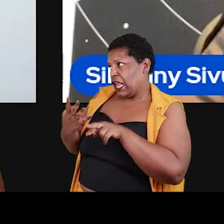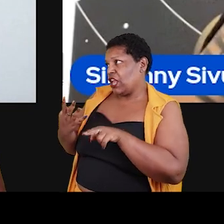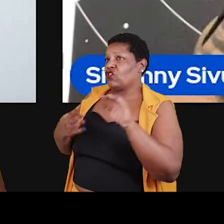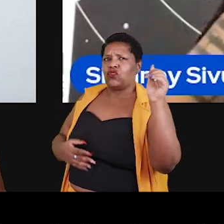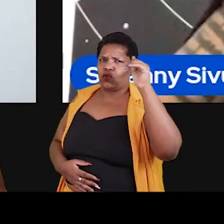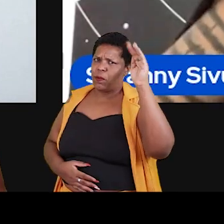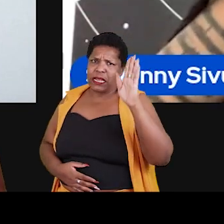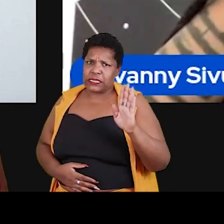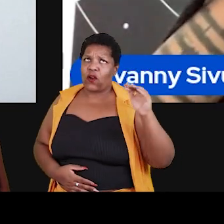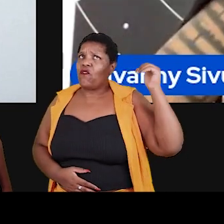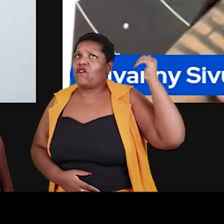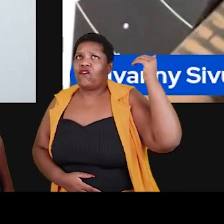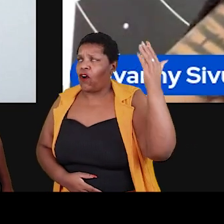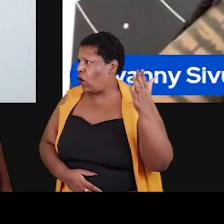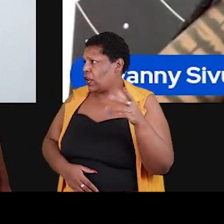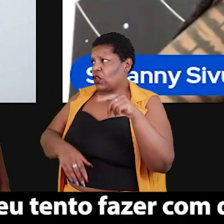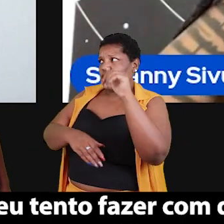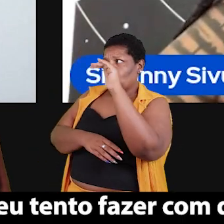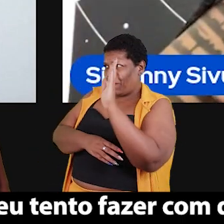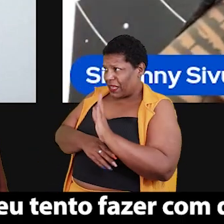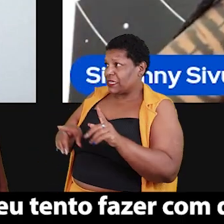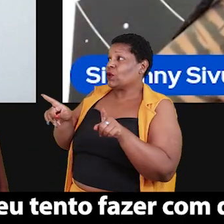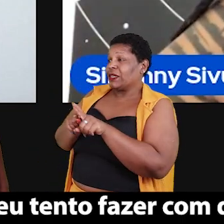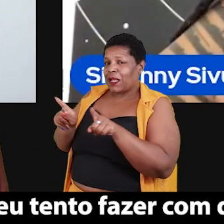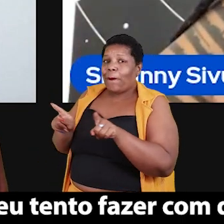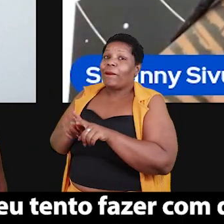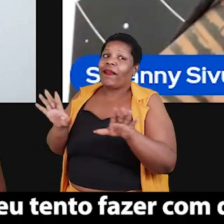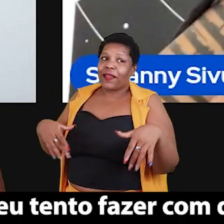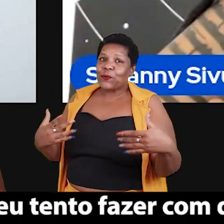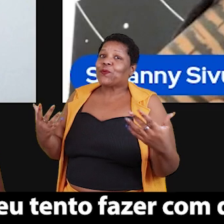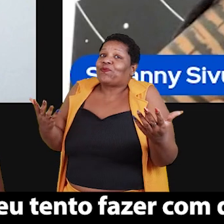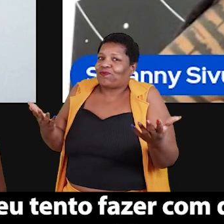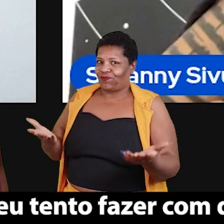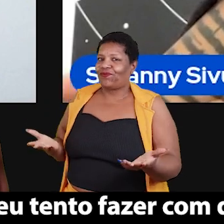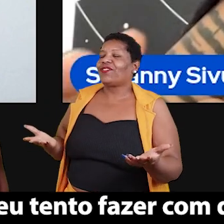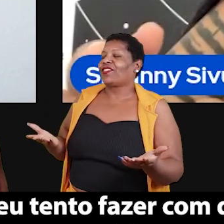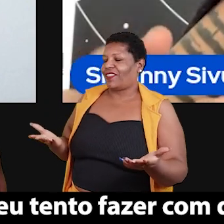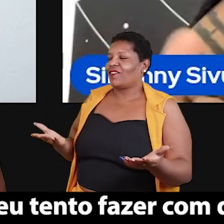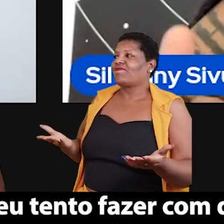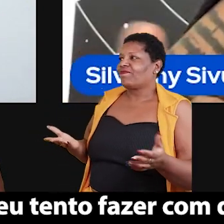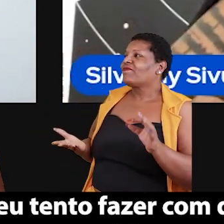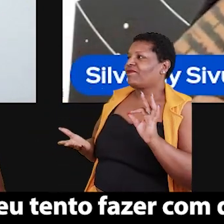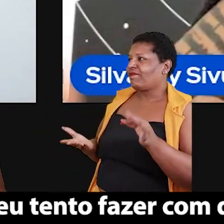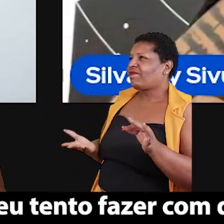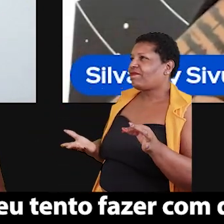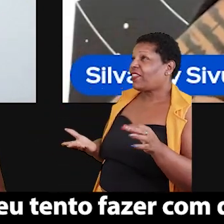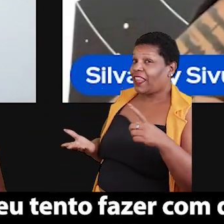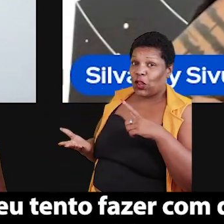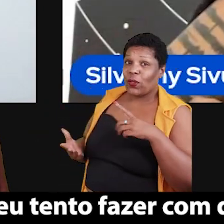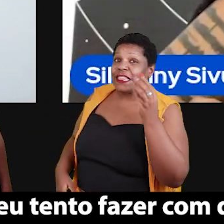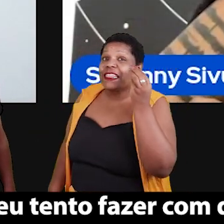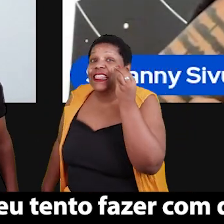do Brasil, de fora do Brasil também. Então, a gente, assim, eu tento